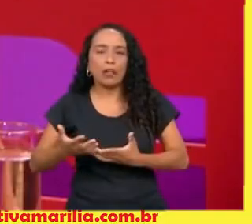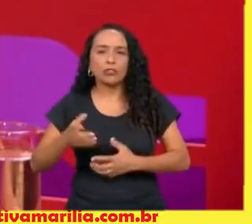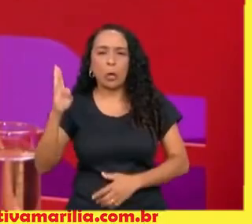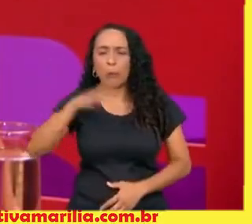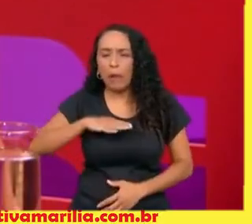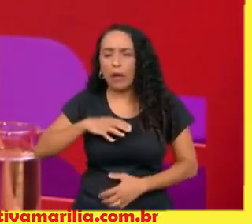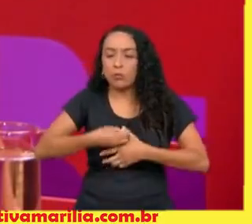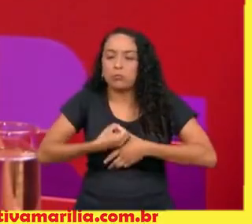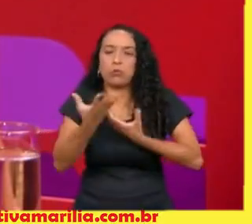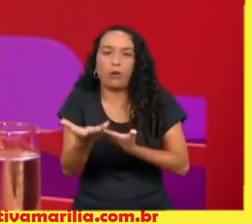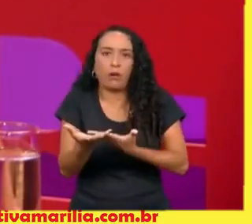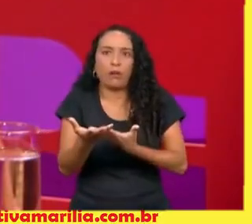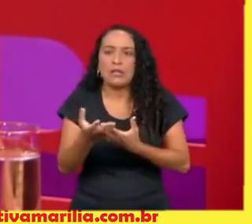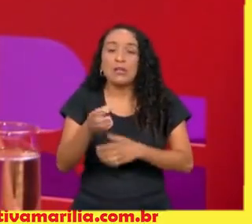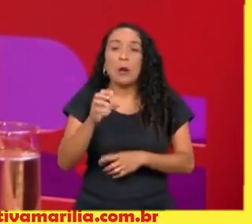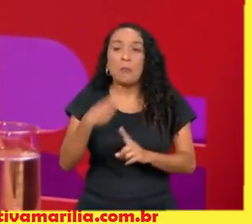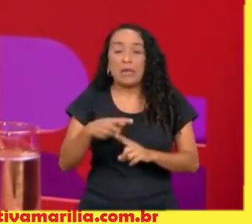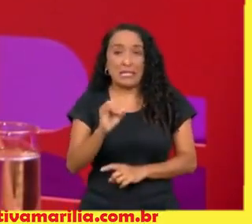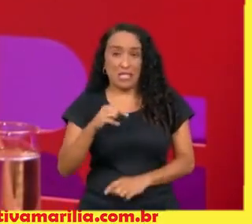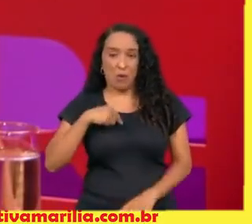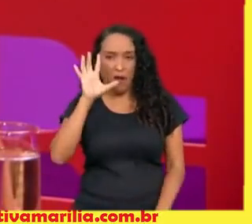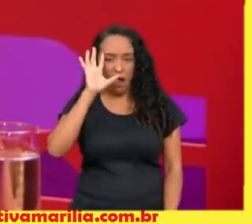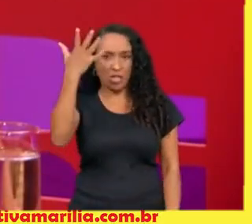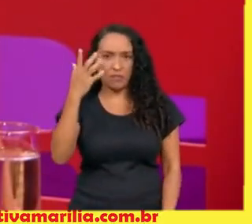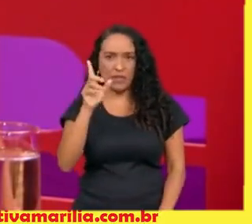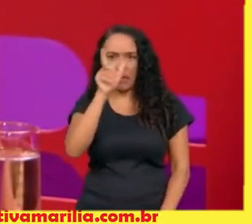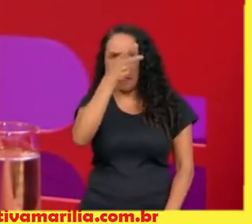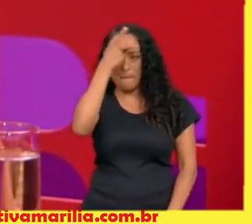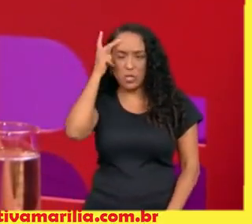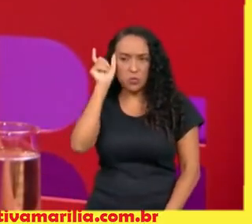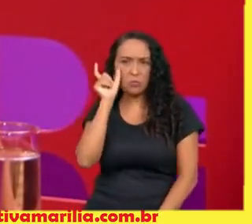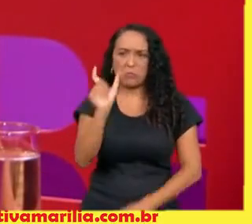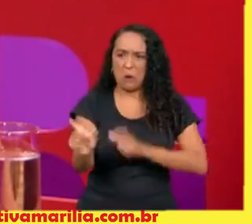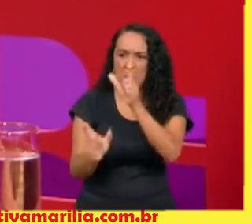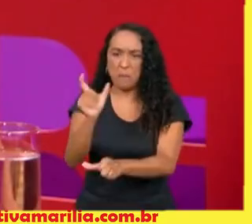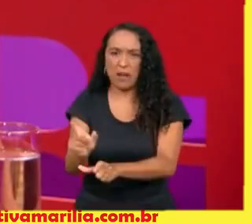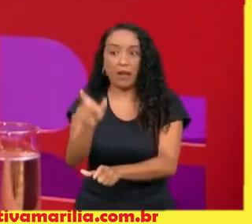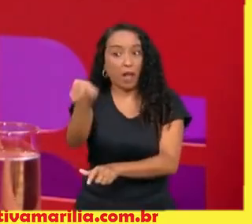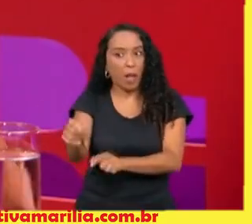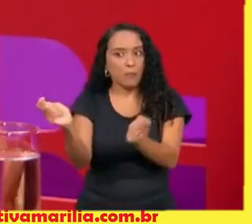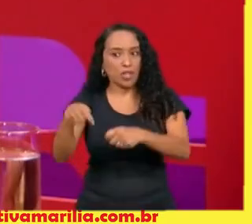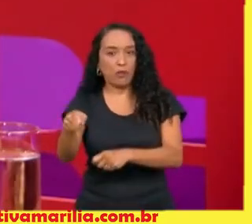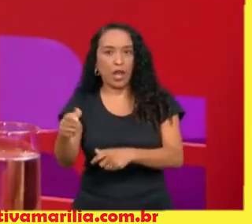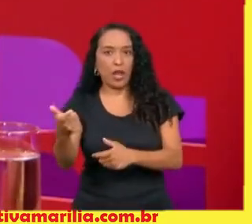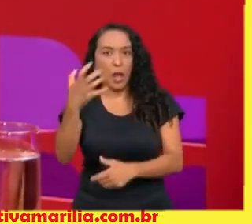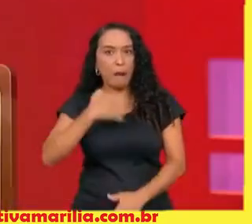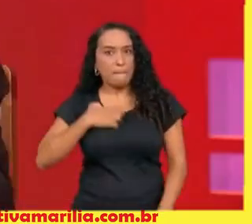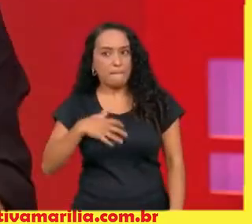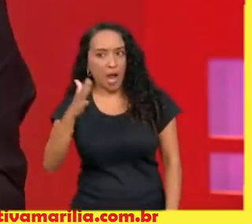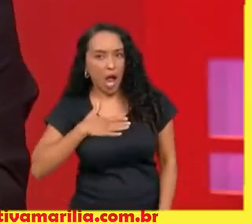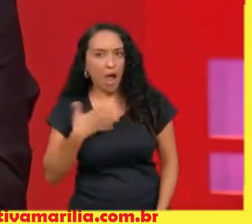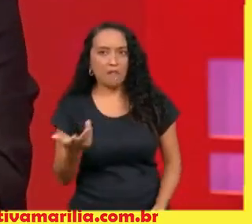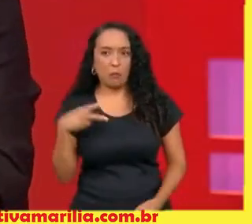falar de frente para alguém as coisas, maldades contra ele, ele fica bravo comigo, pode me bater, claro, pode me denunciar. Pode ter uma consequência mais